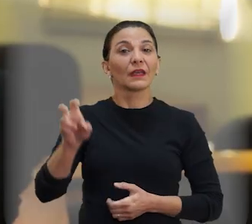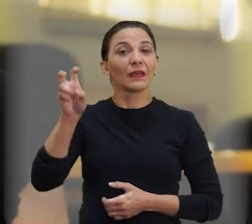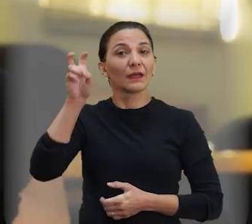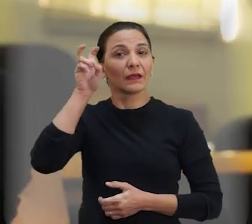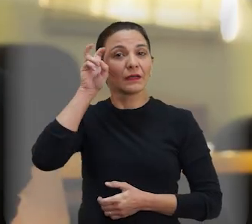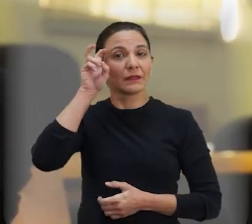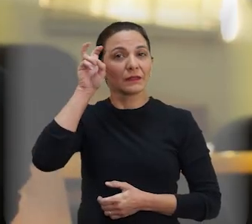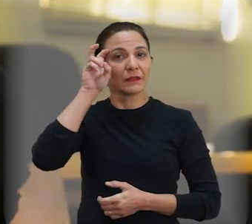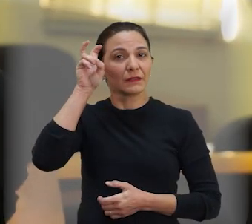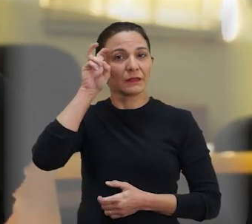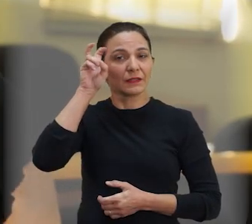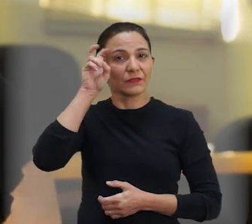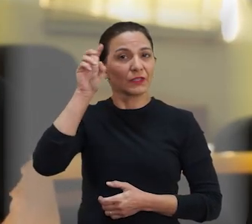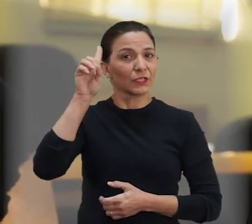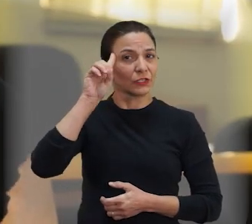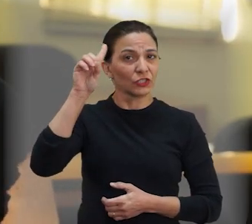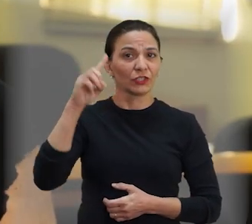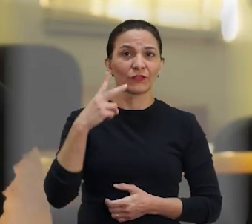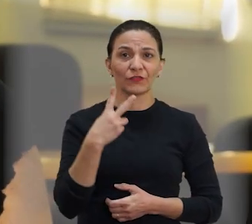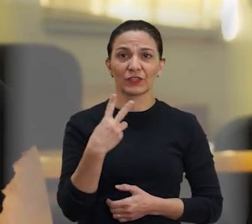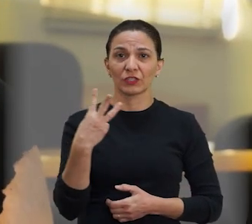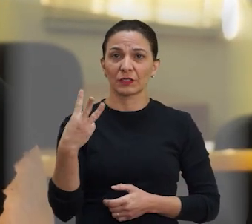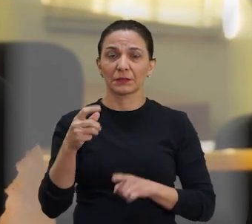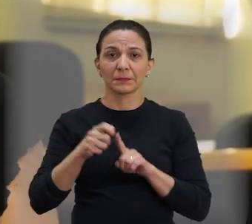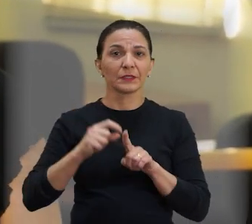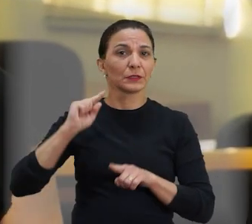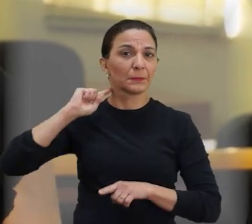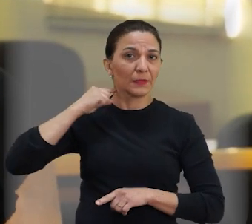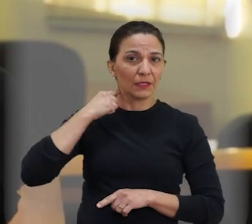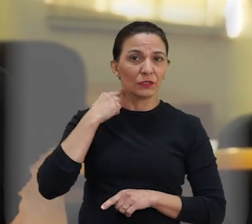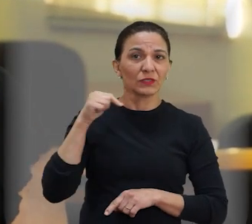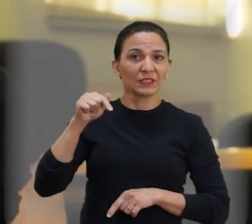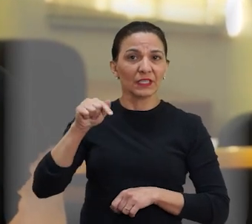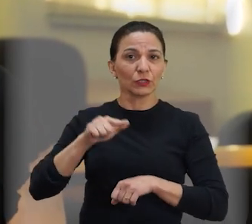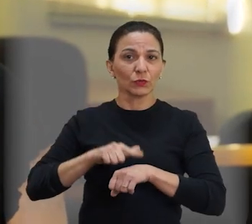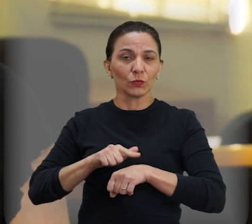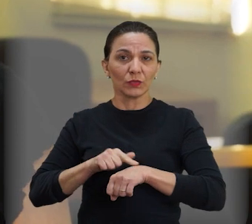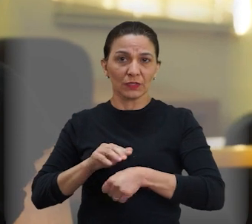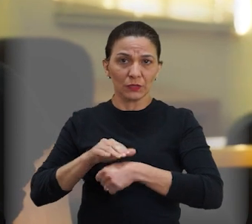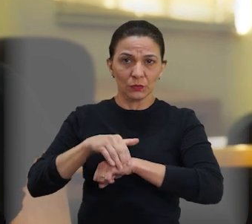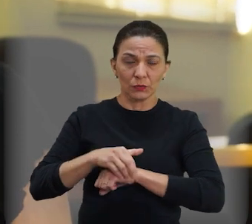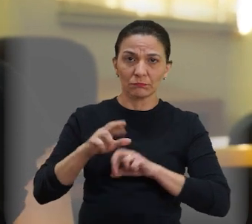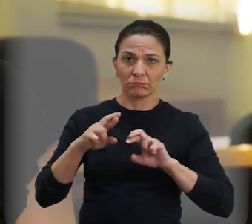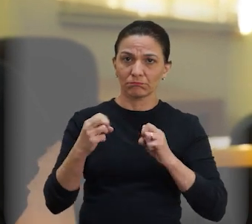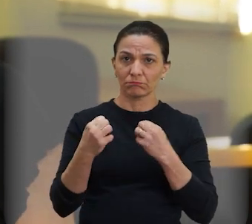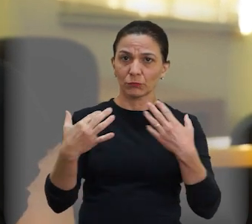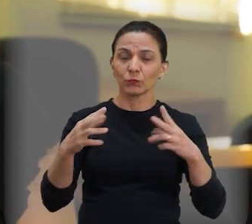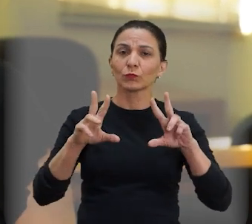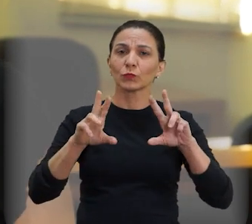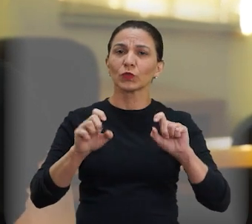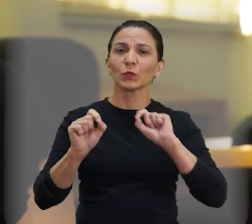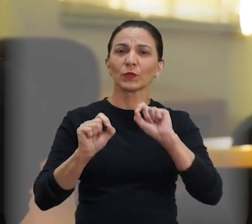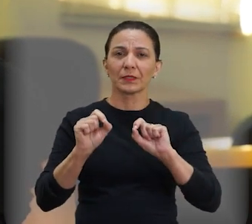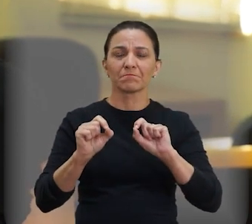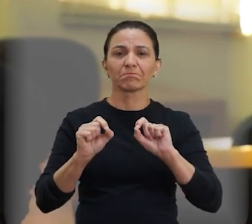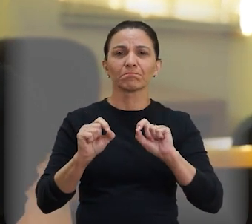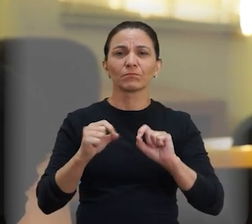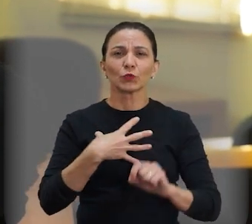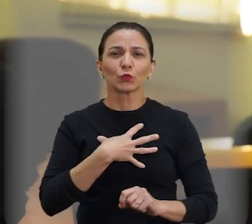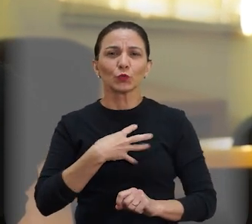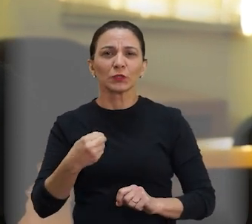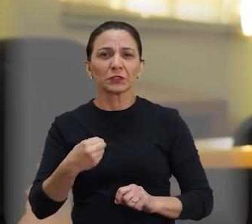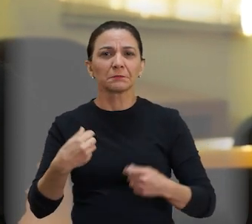nesta quinta-feira dia 23 de maio às 19 horas a câmara realizará uma audiência pública que tem como tema